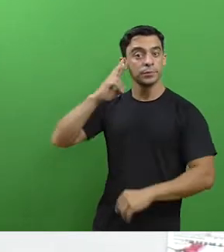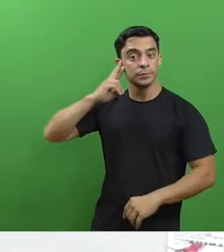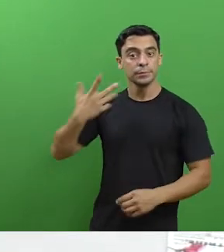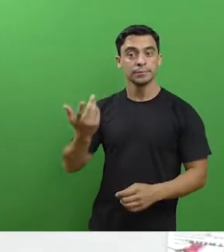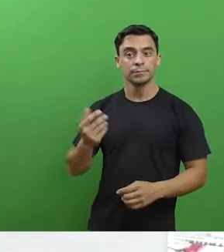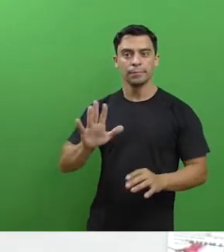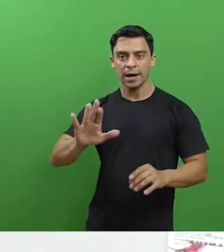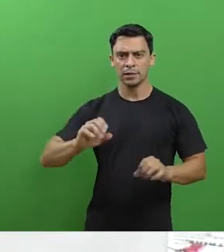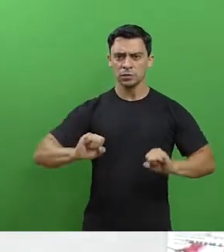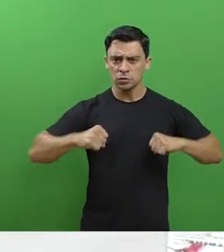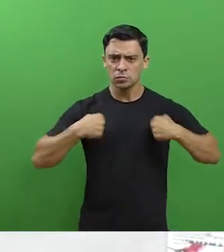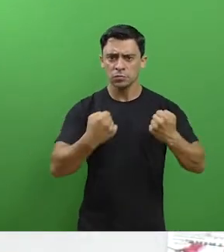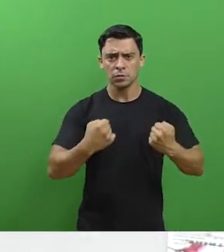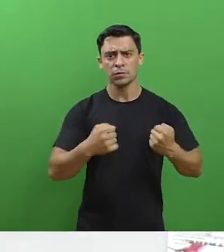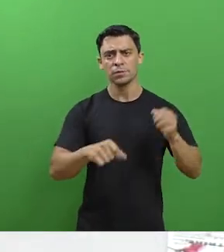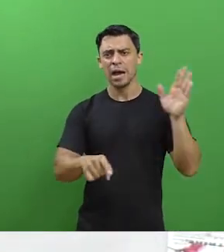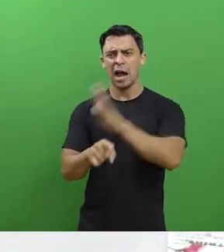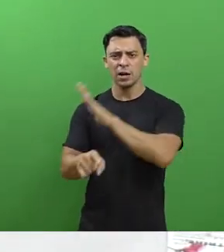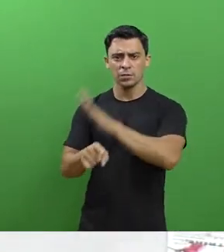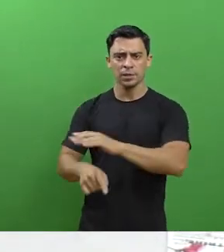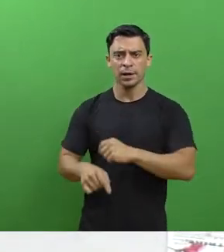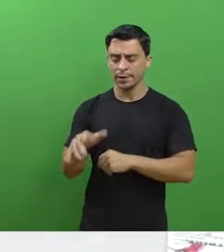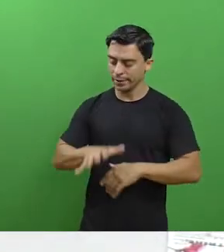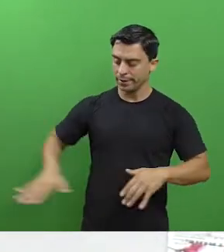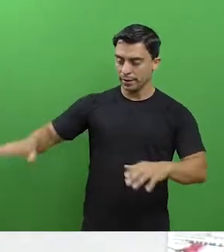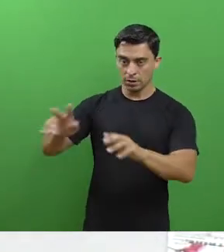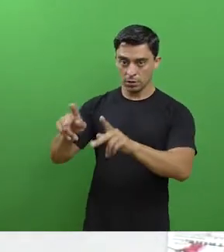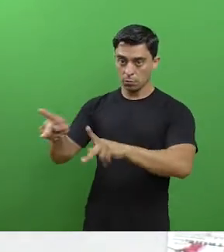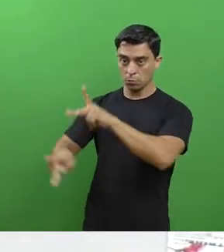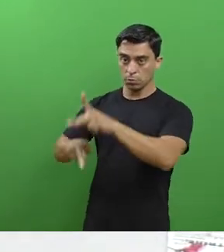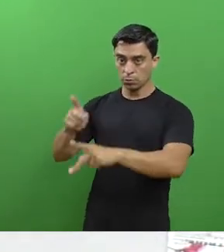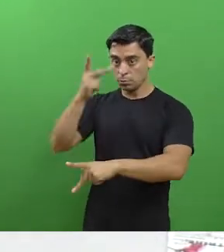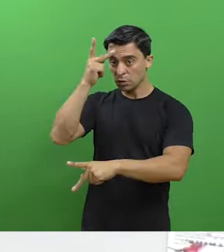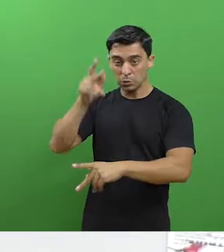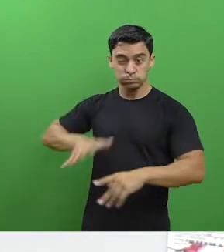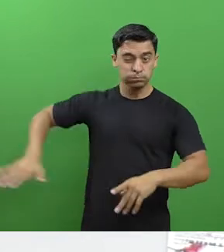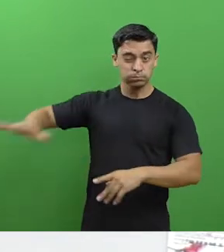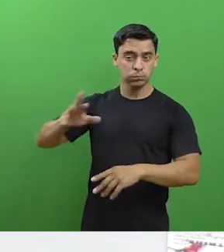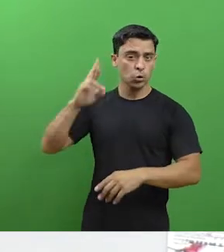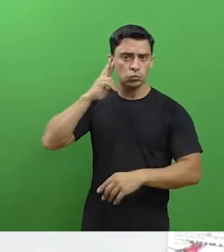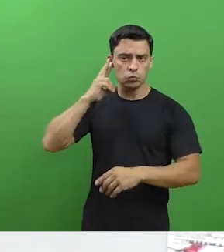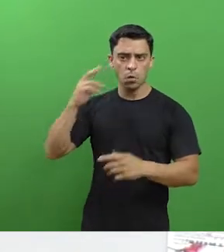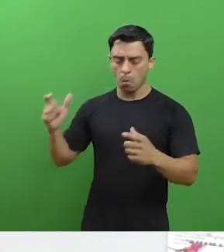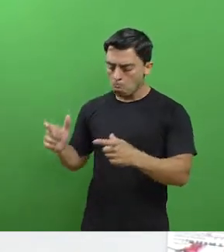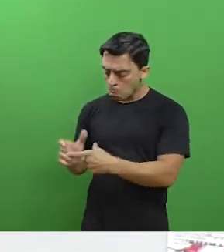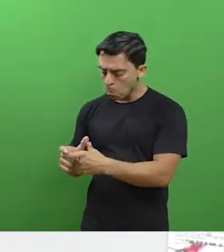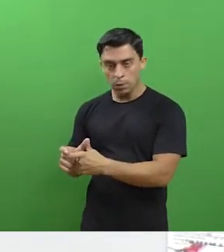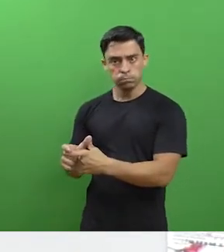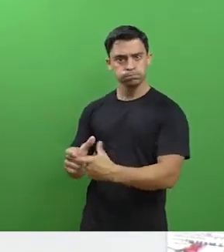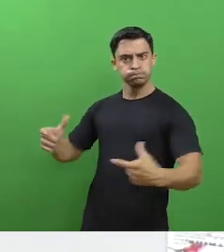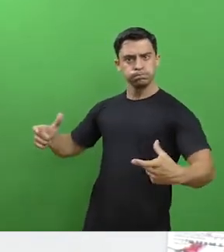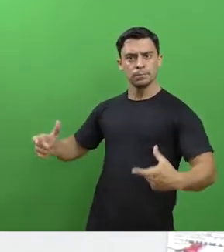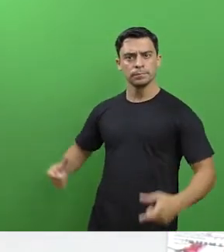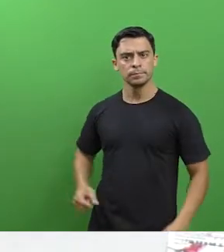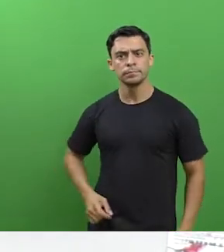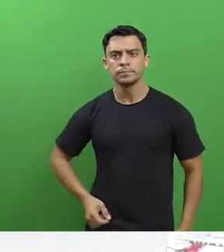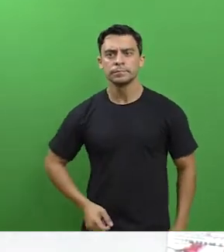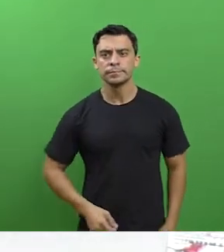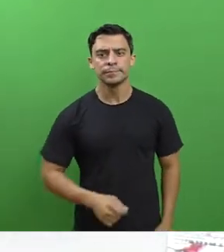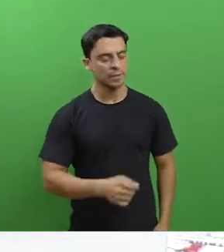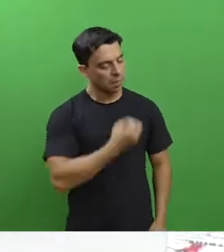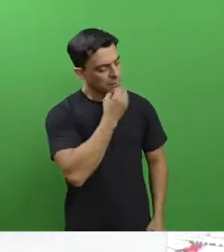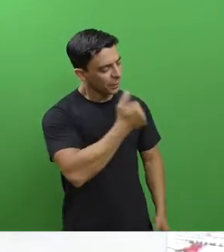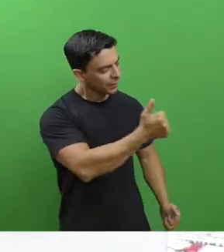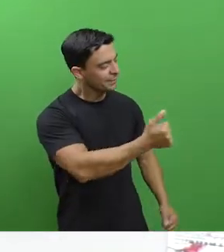pode acontecer. Ajudar esse público, né? Que não é um público pequeno, é um público grande. Os surdos. Nossa, muito bacana saber um pouquinho mais e